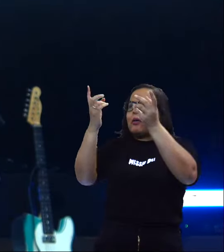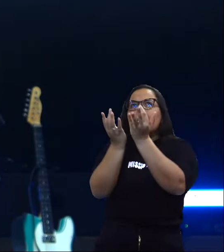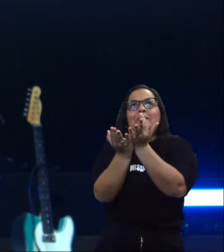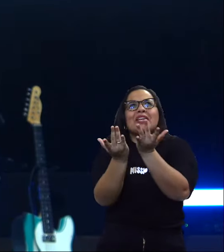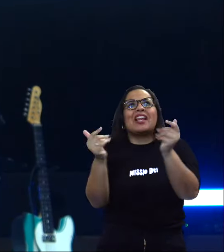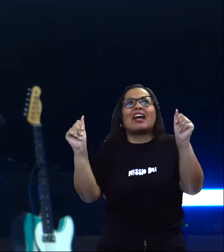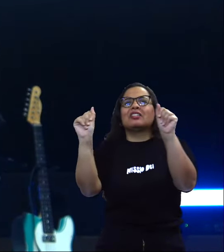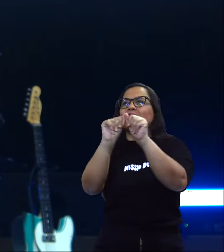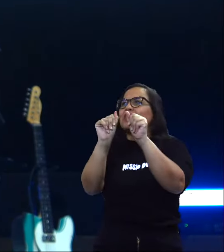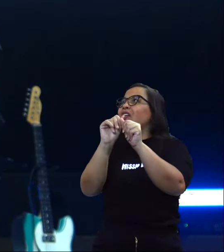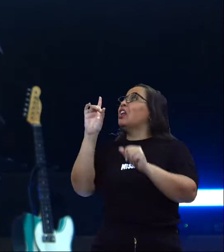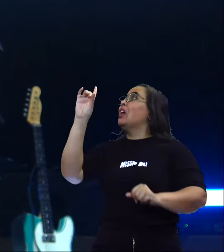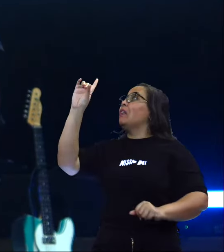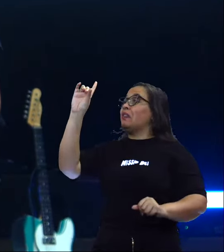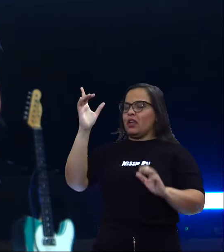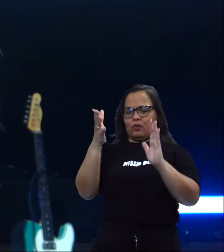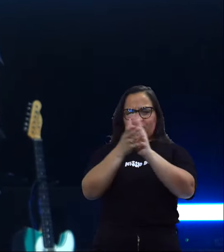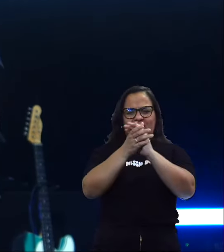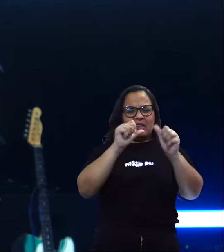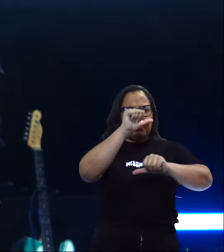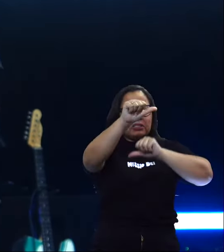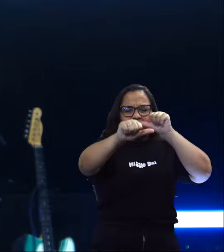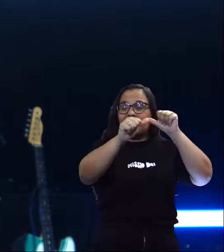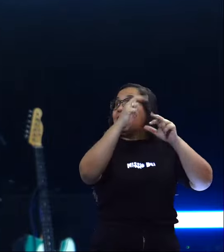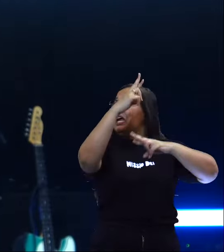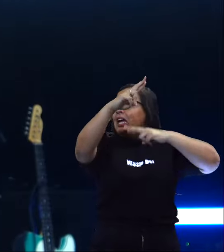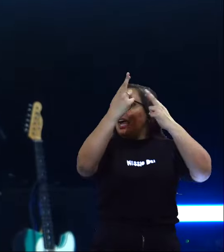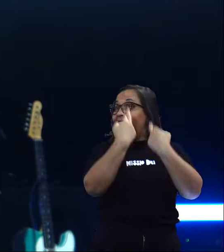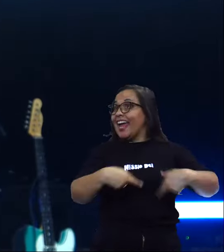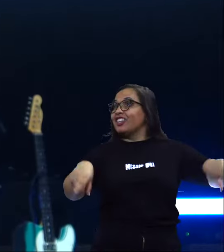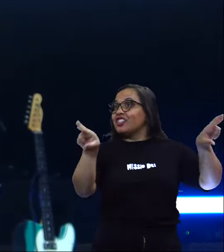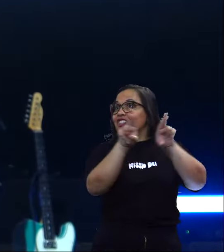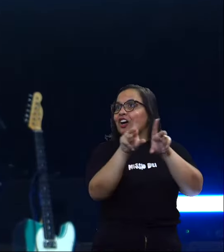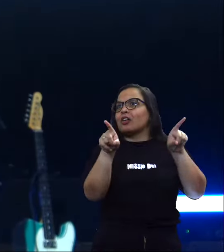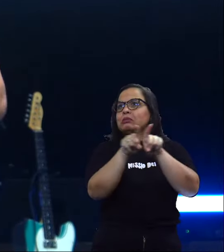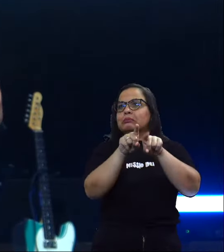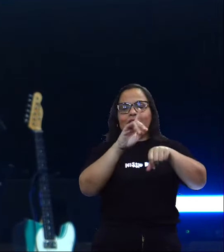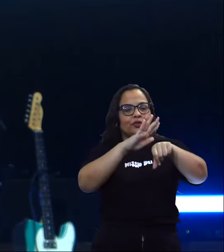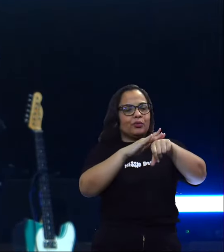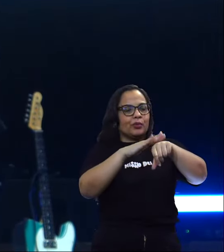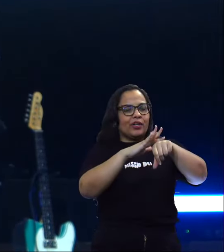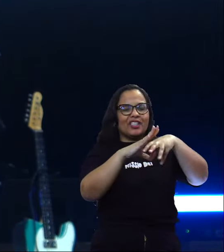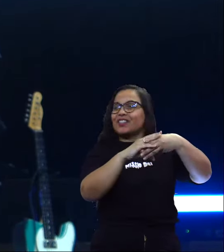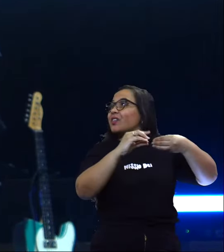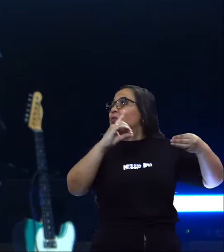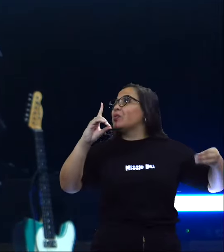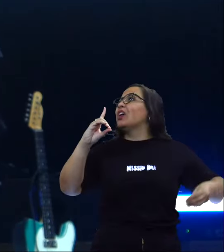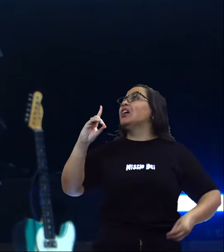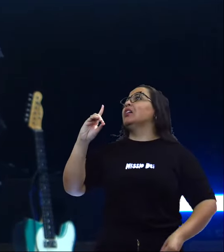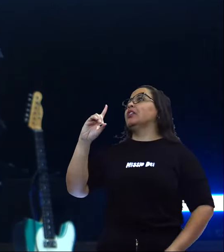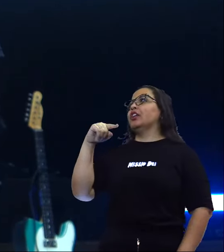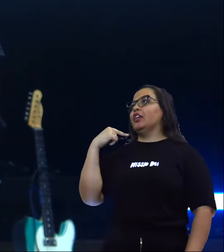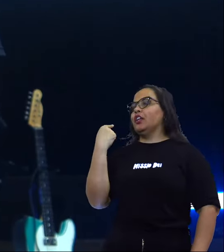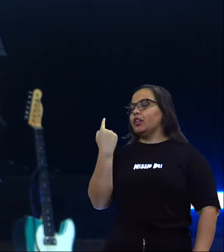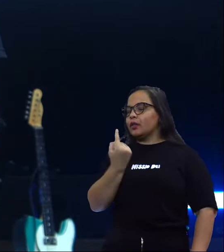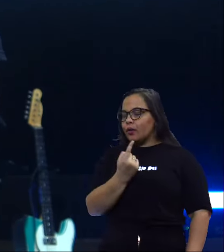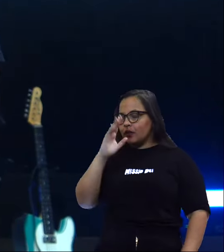irão se converter pela fé, e pela fé gigantes dos nossos dias vão cair em nome de